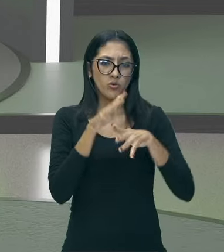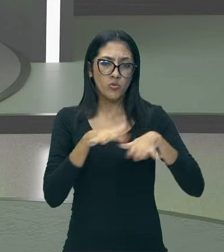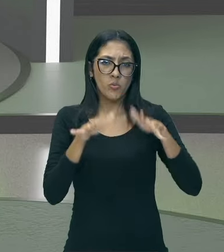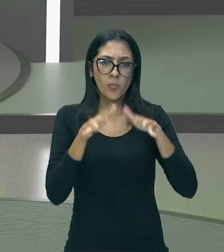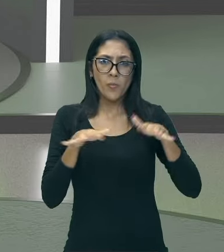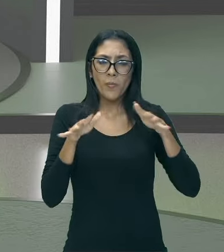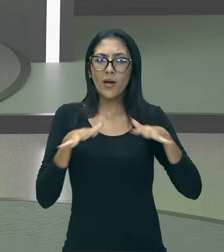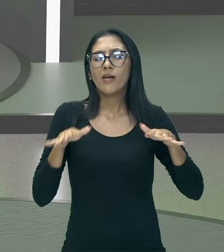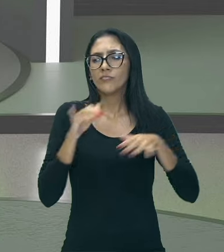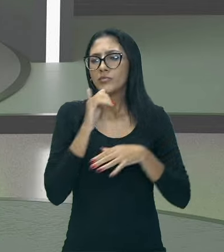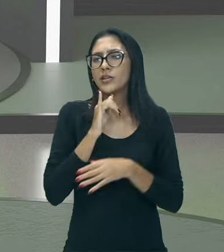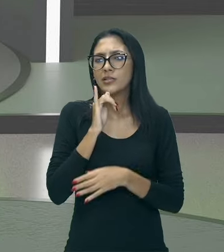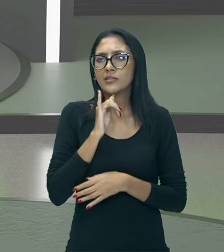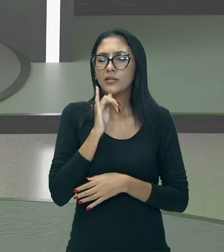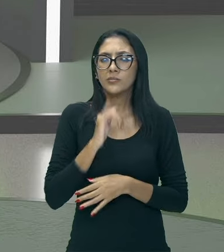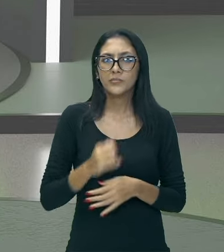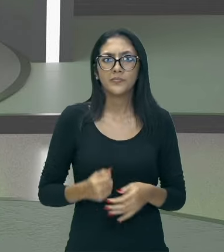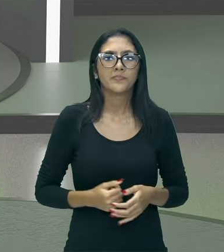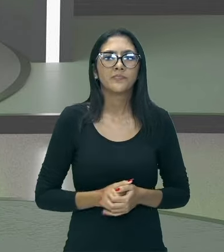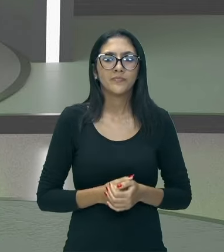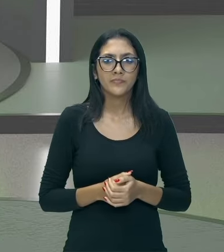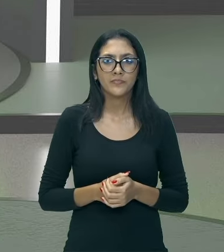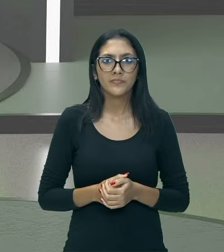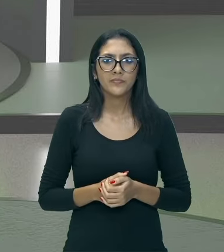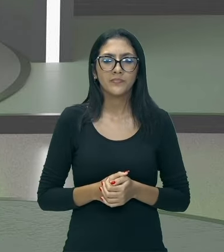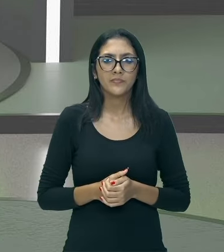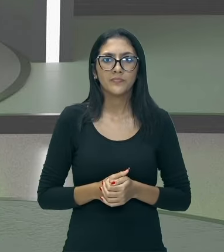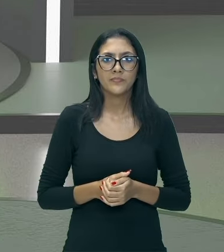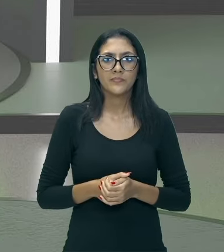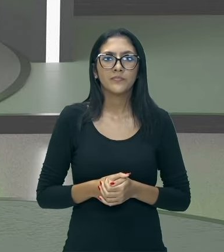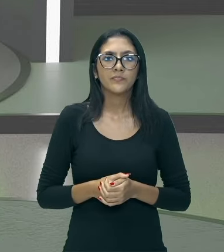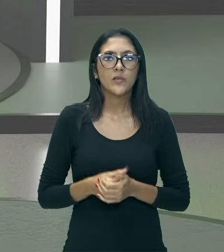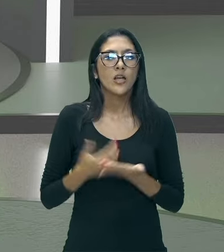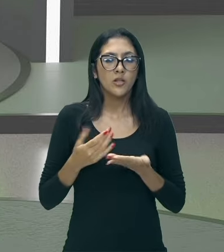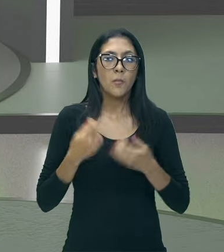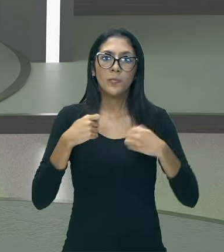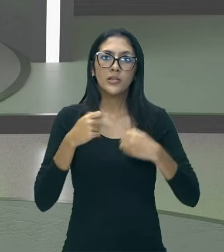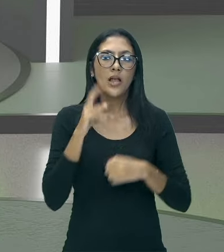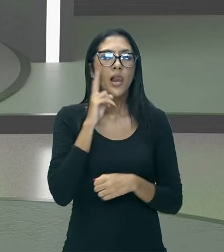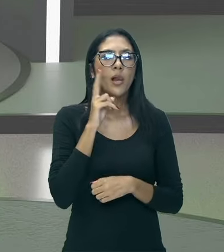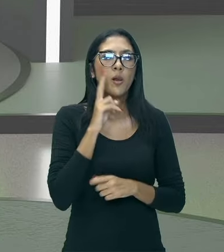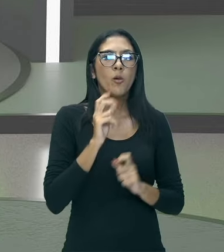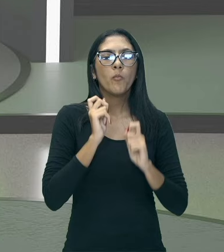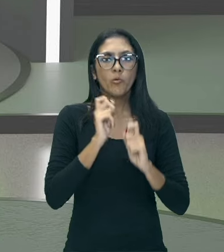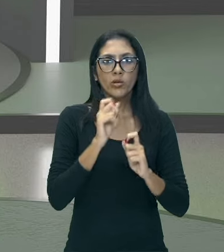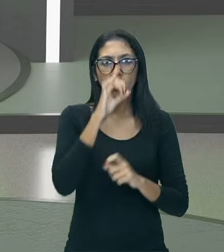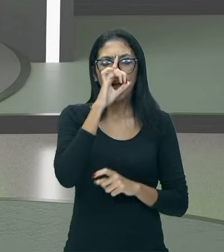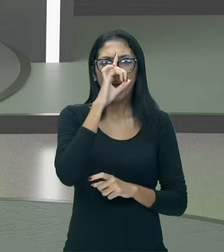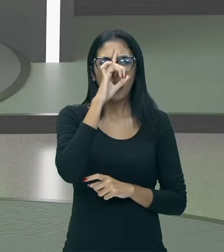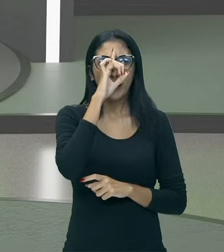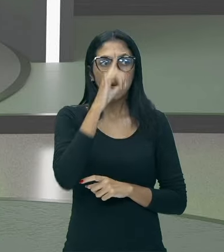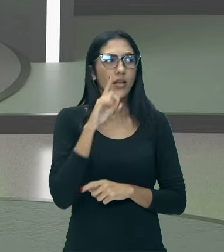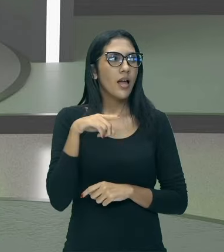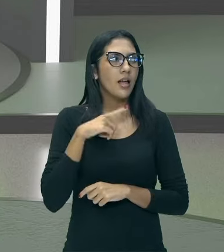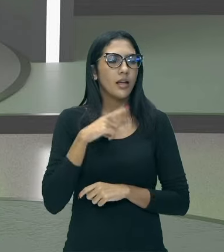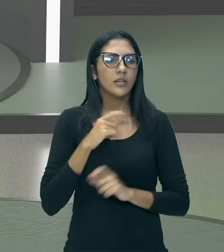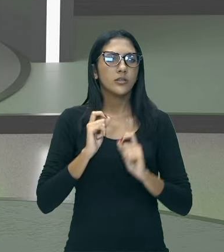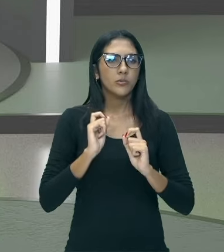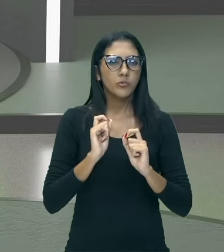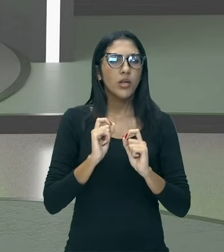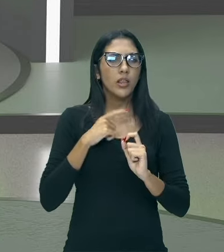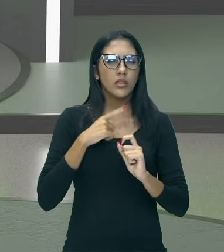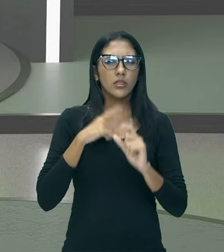aqui que nos traz. Então, aqui a gente sempre tem que lembrar que as partículas elas são bem pequenas, né?